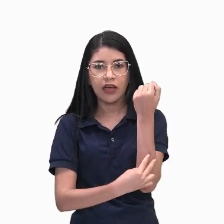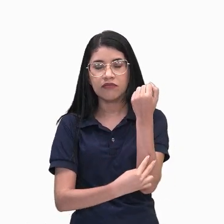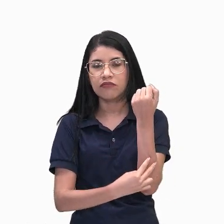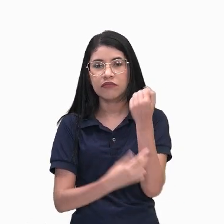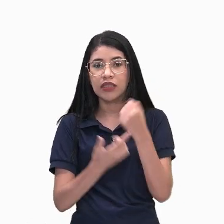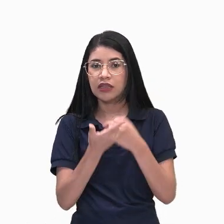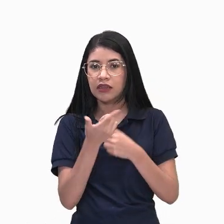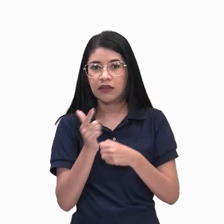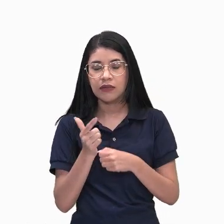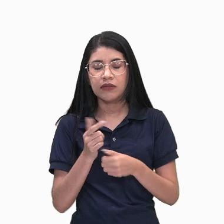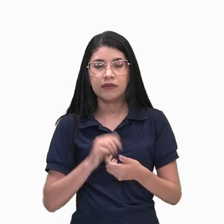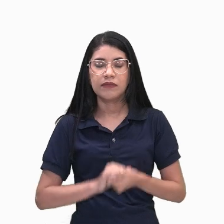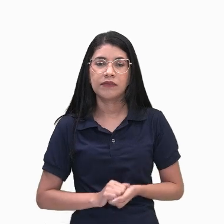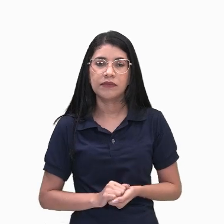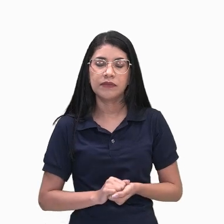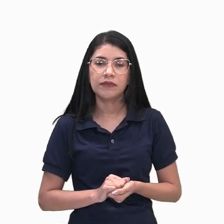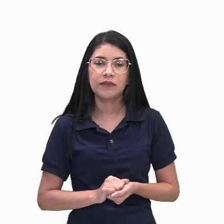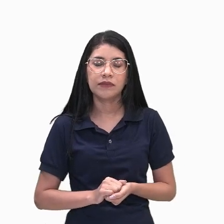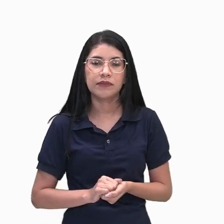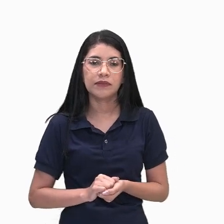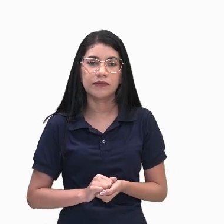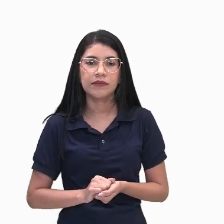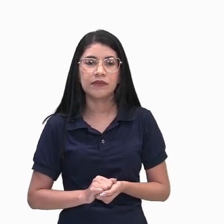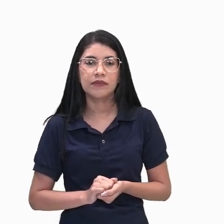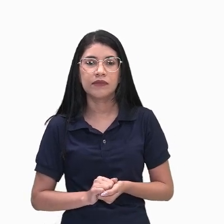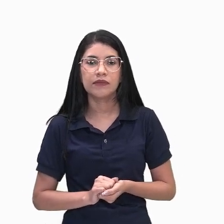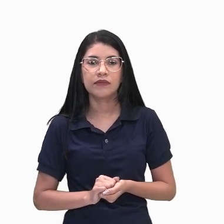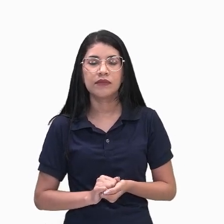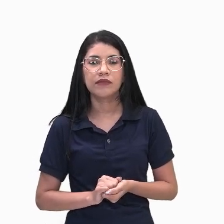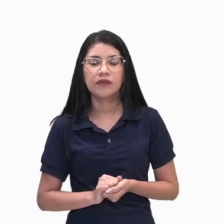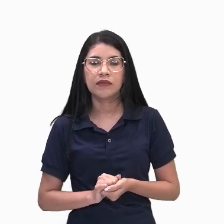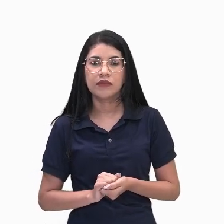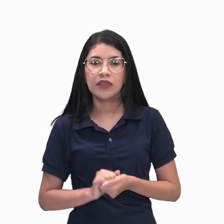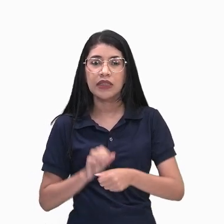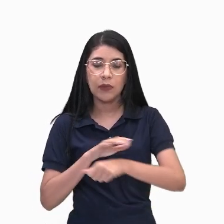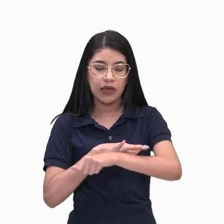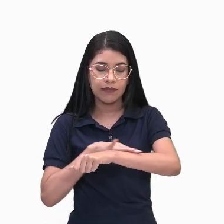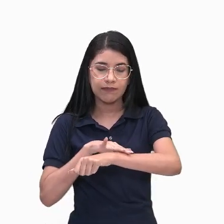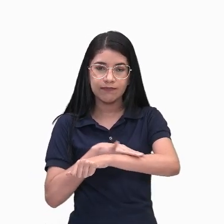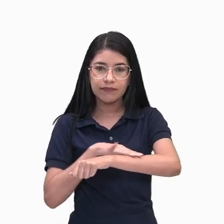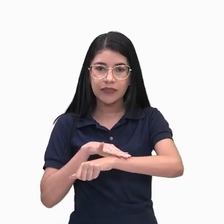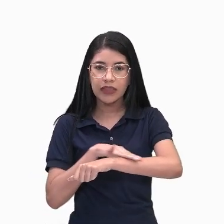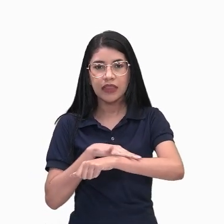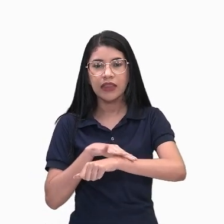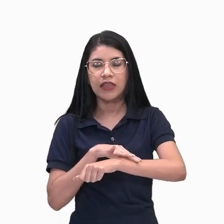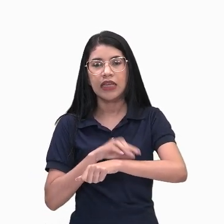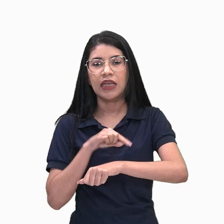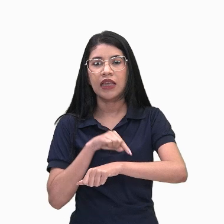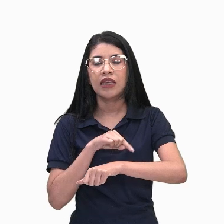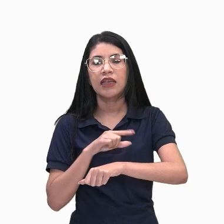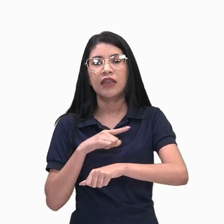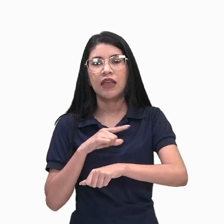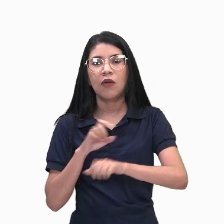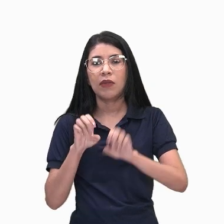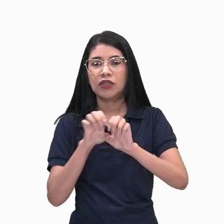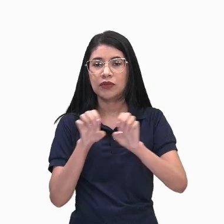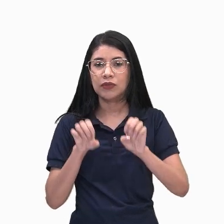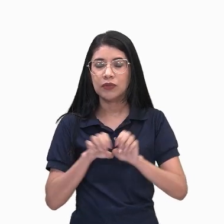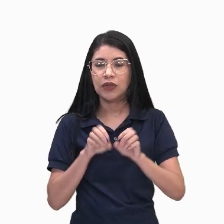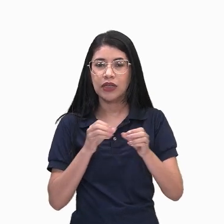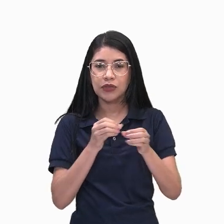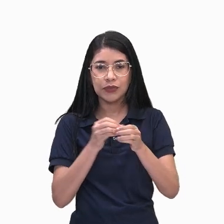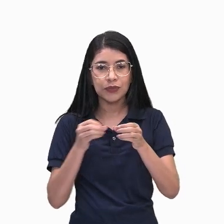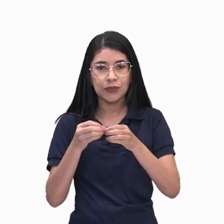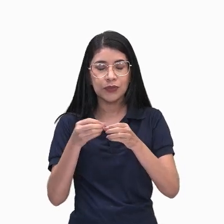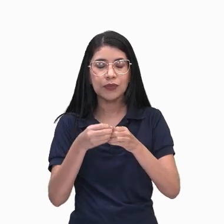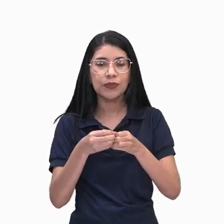possui vasos sanguíneos. A lâmina basal, que é uma superfície ali é uma estrutura que vai unir o